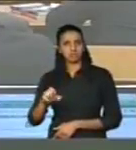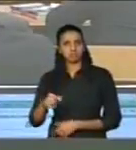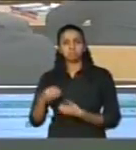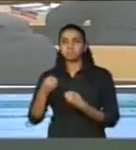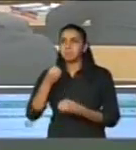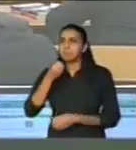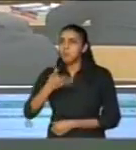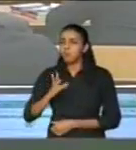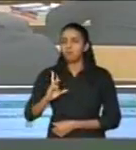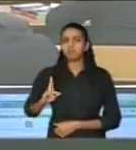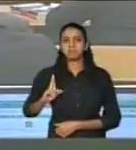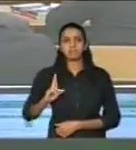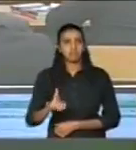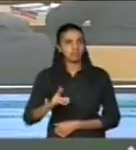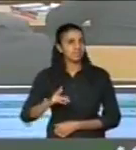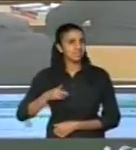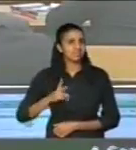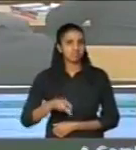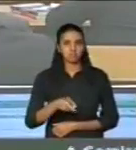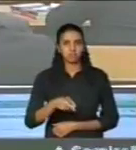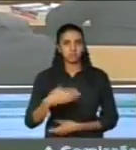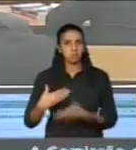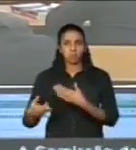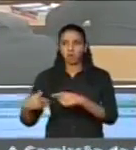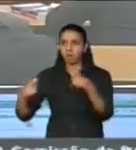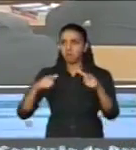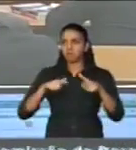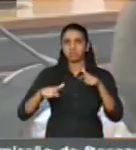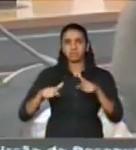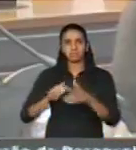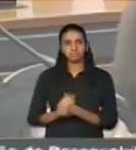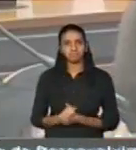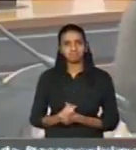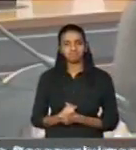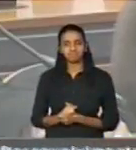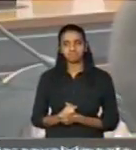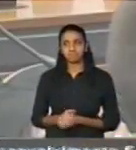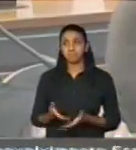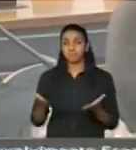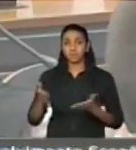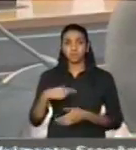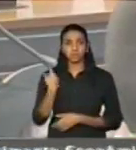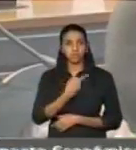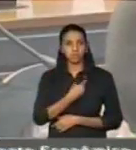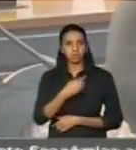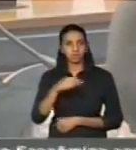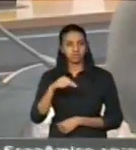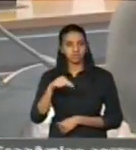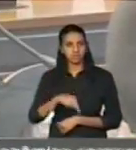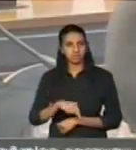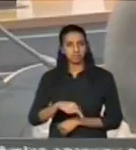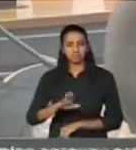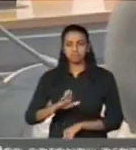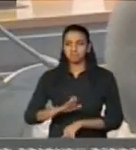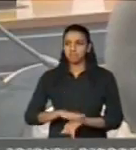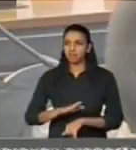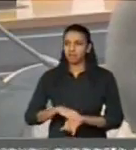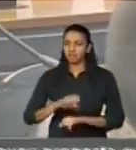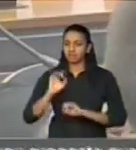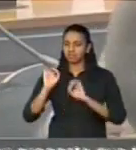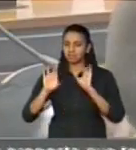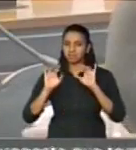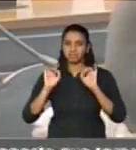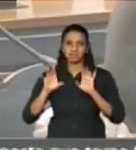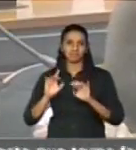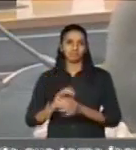bons resultados. Hoje nós estamos aqui num momento muito especial. É